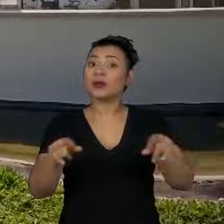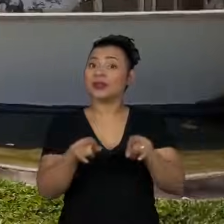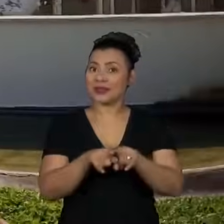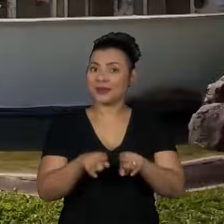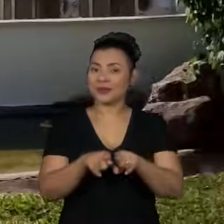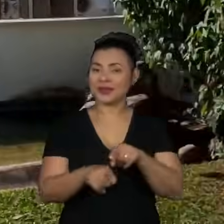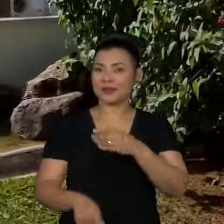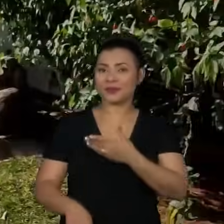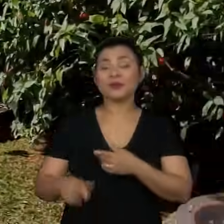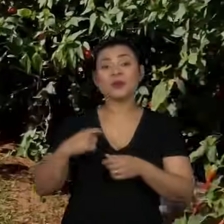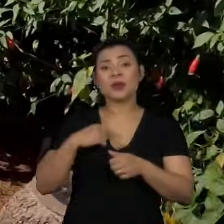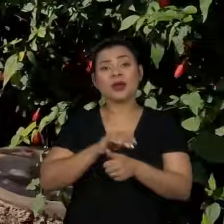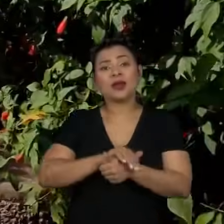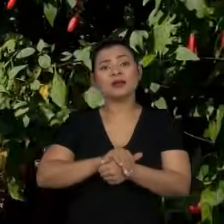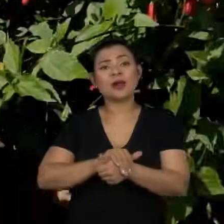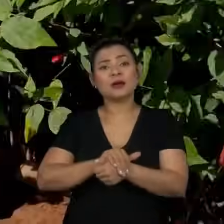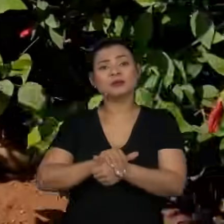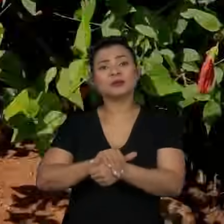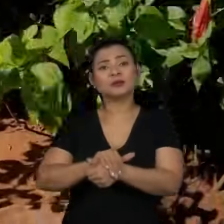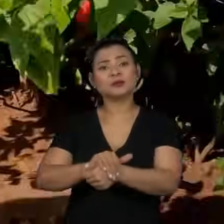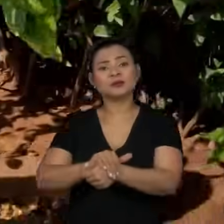exemplo de jabuti aqui para vocês.